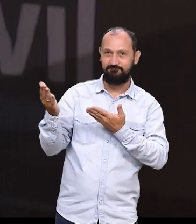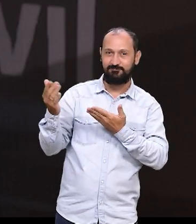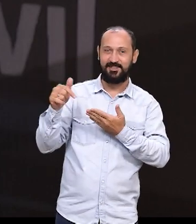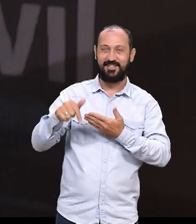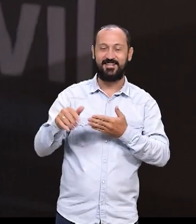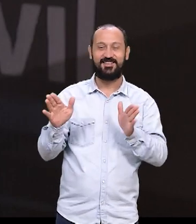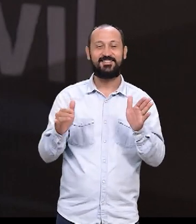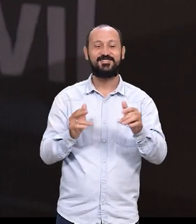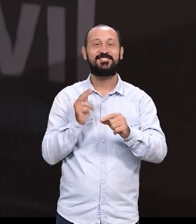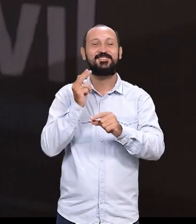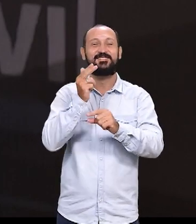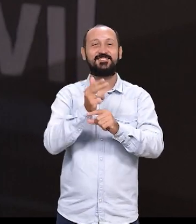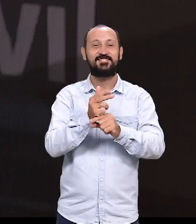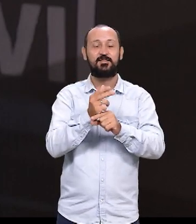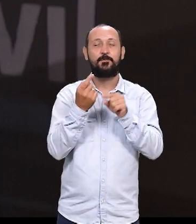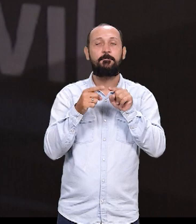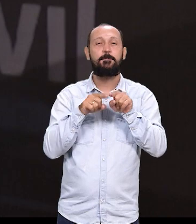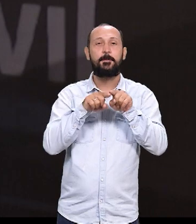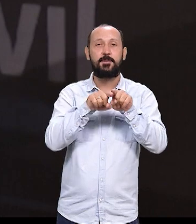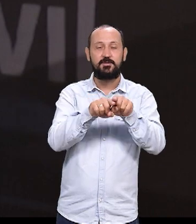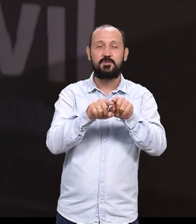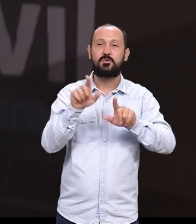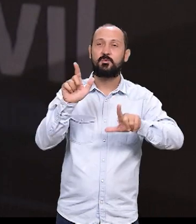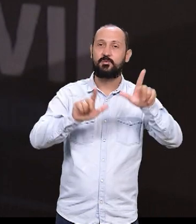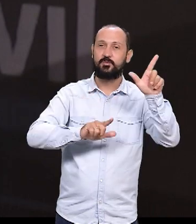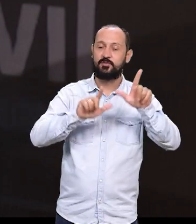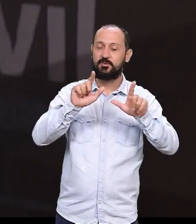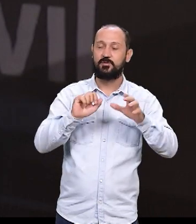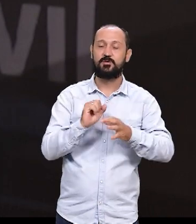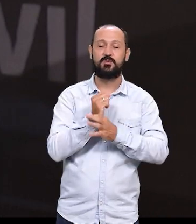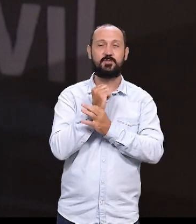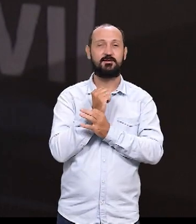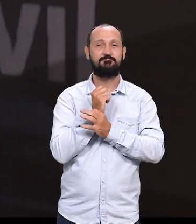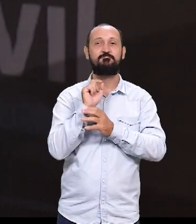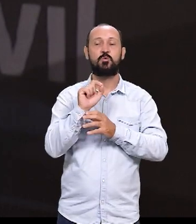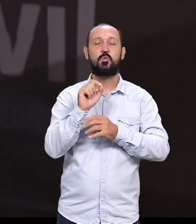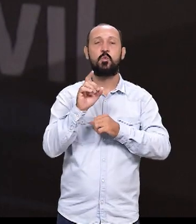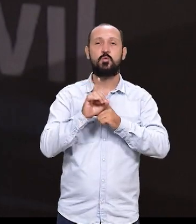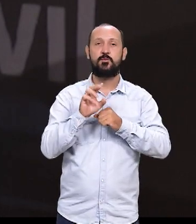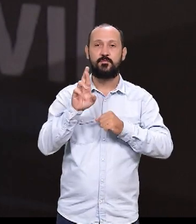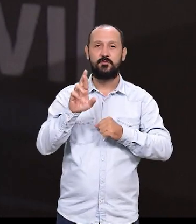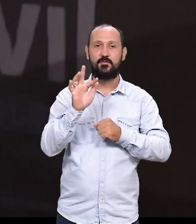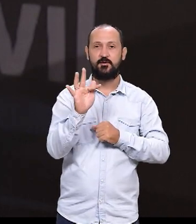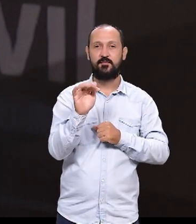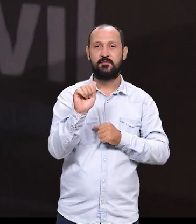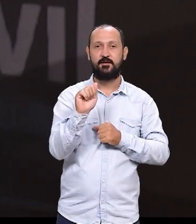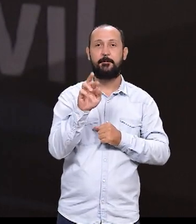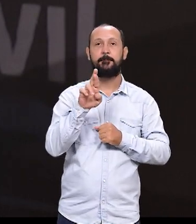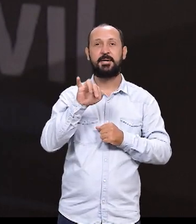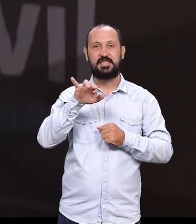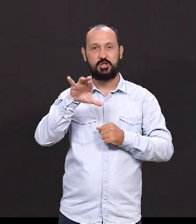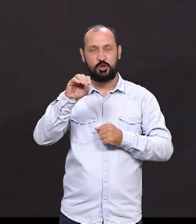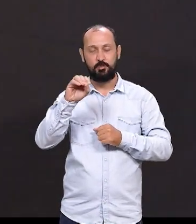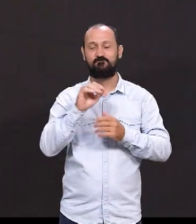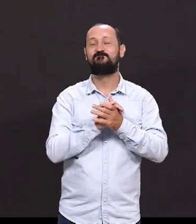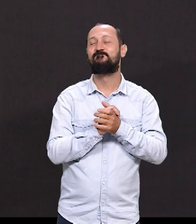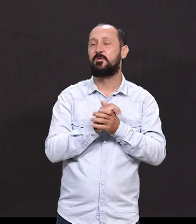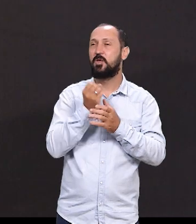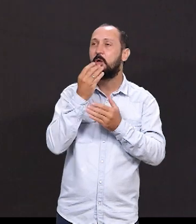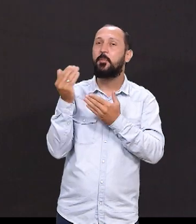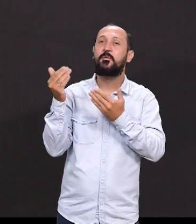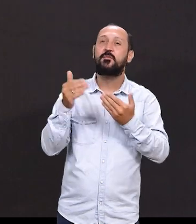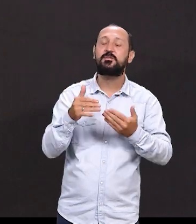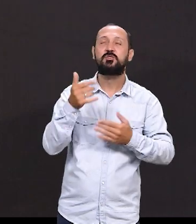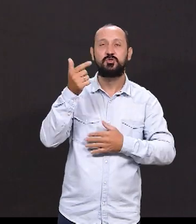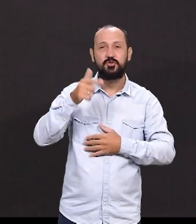nesses casos está conosco em nosso estúdio o parceiro do programa segurança em Pauta o Dr